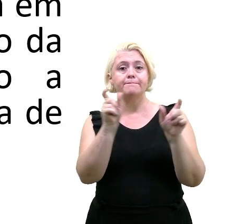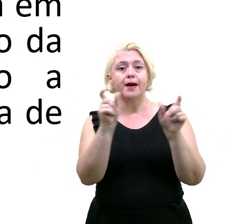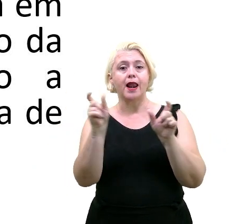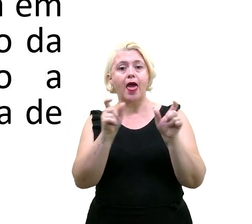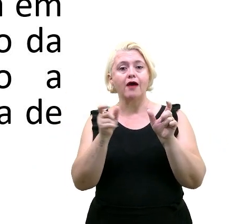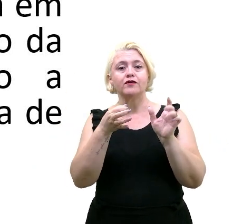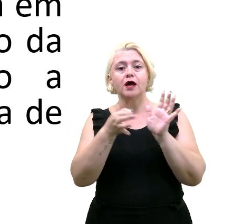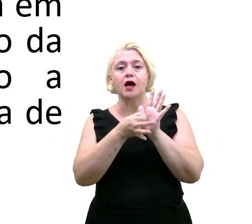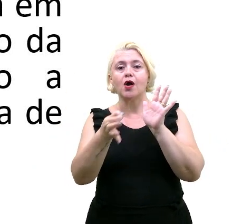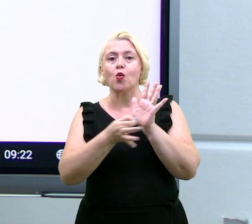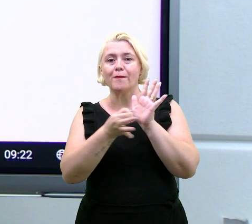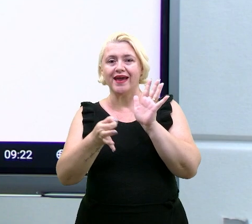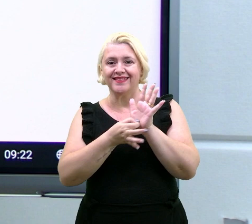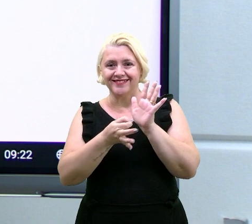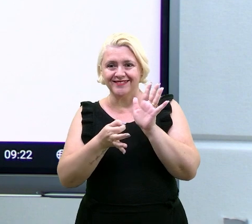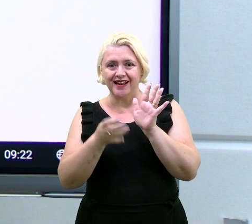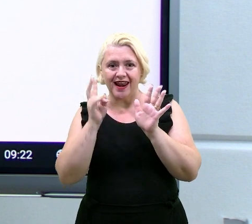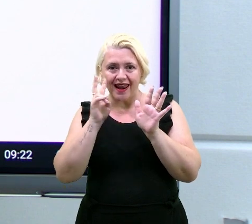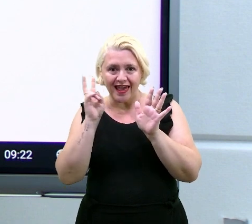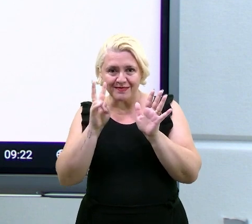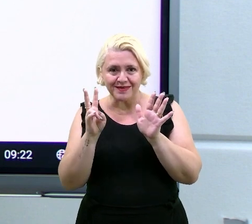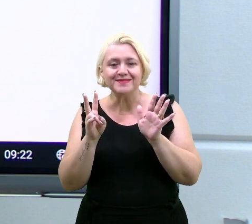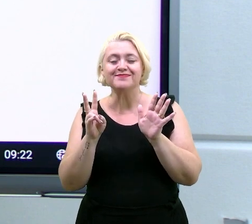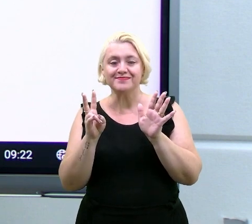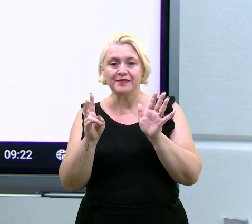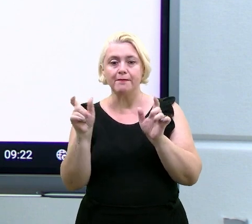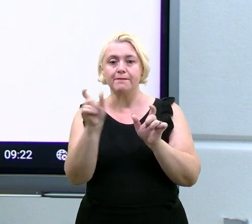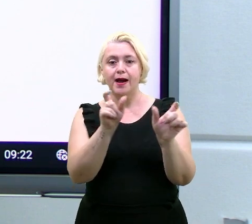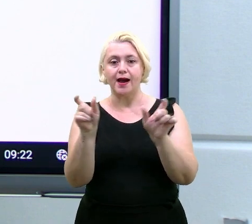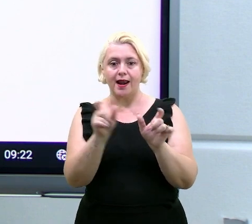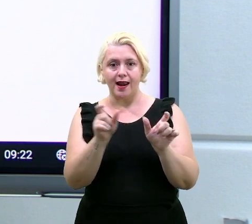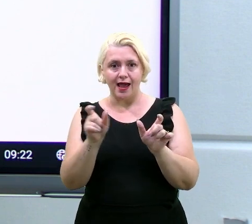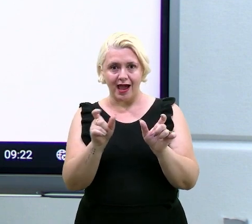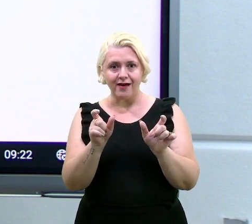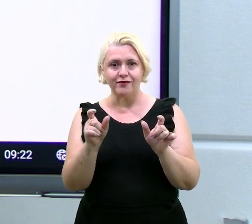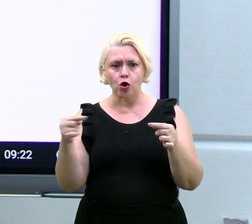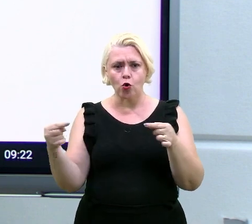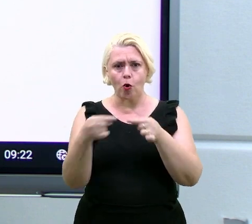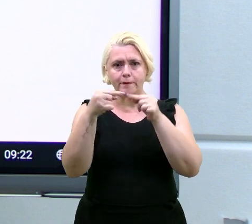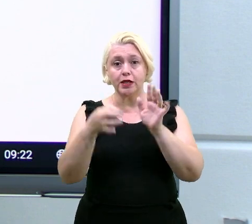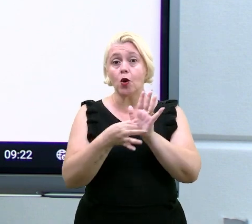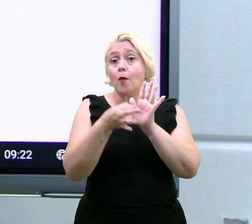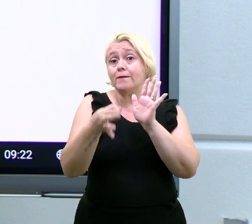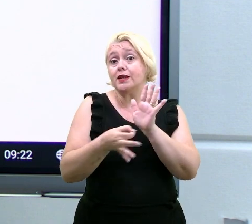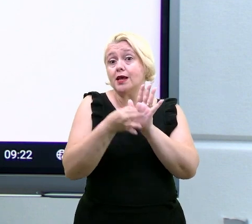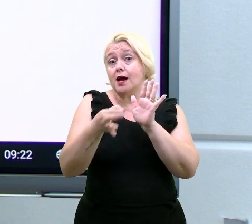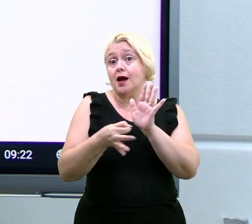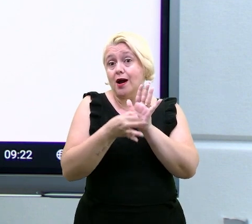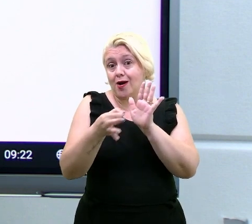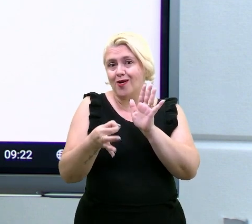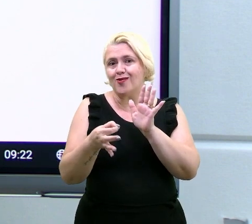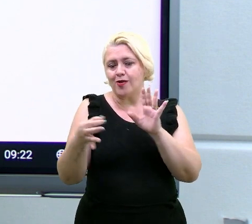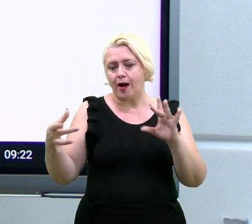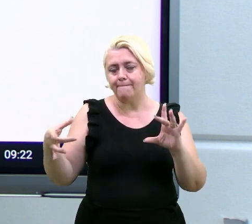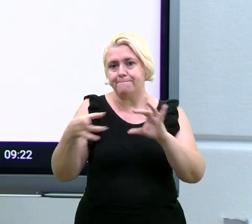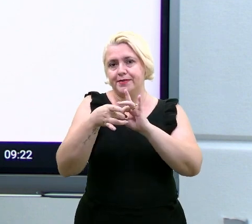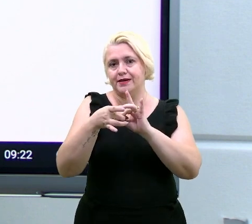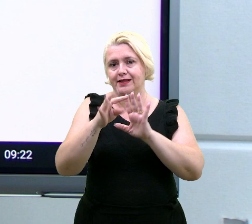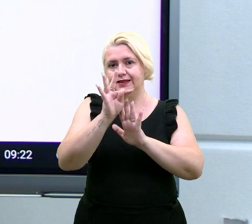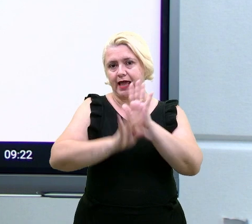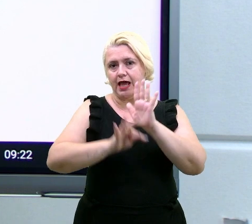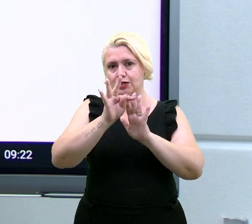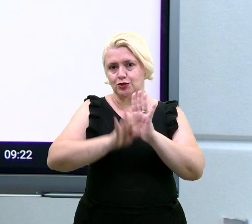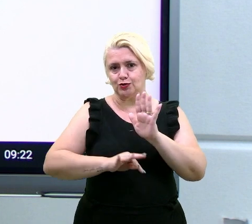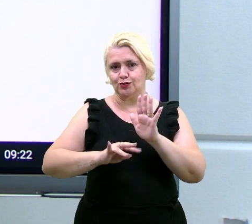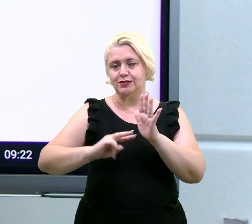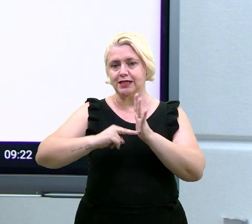argumentativos lembra os operadores argumentativos são aquelas palavrinhas que vão promover a coesão do texto que vão